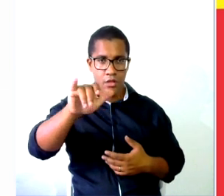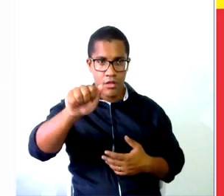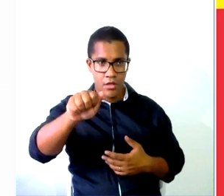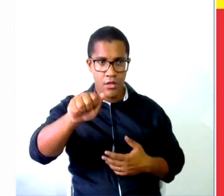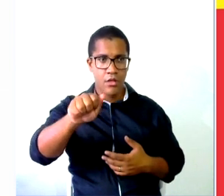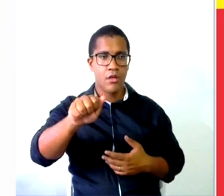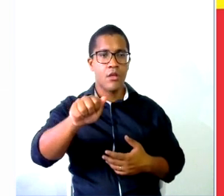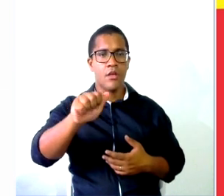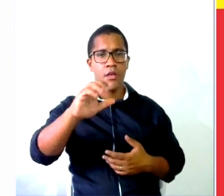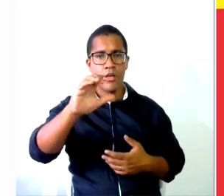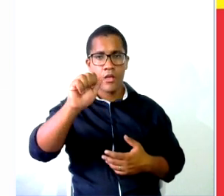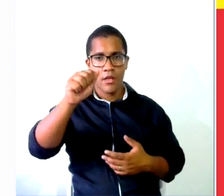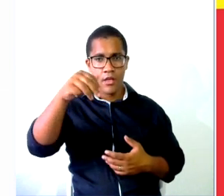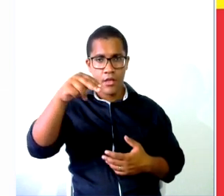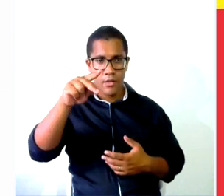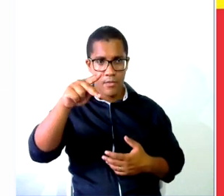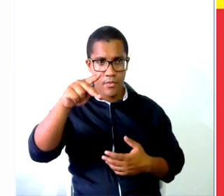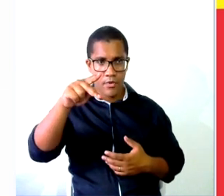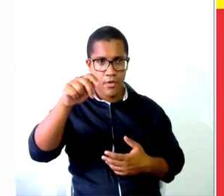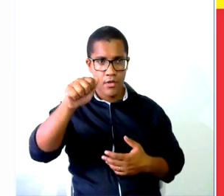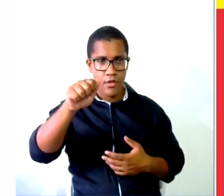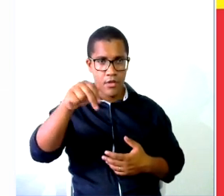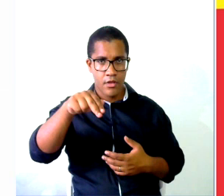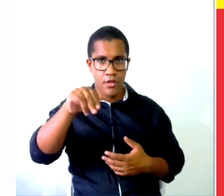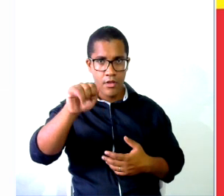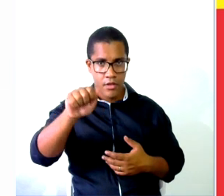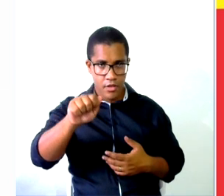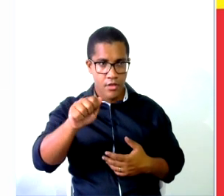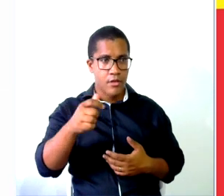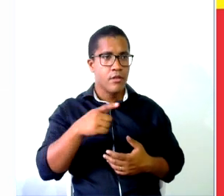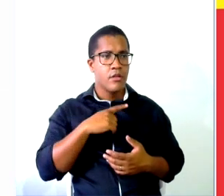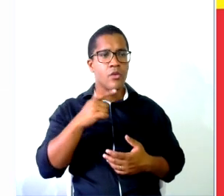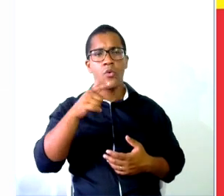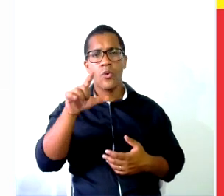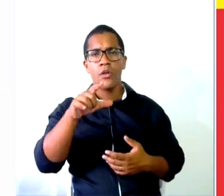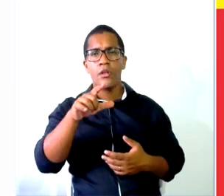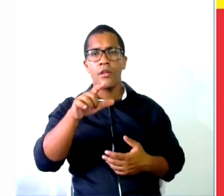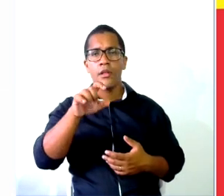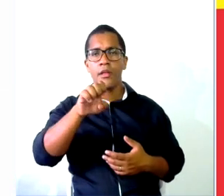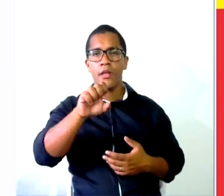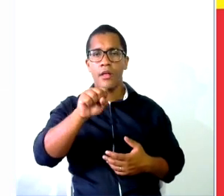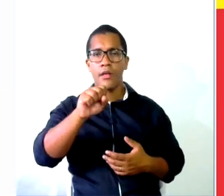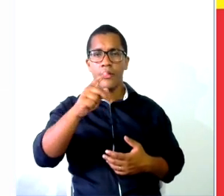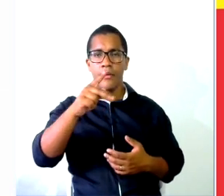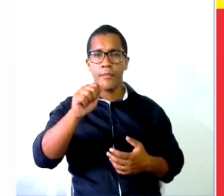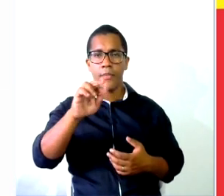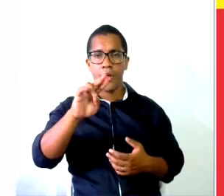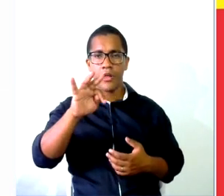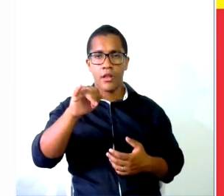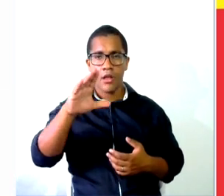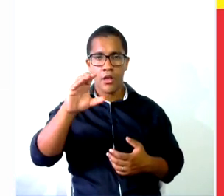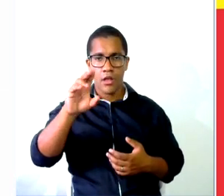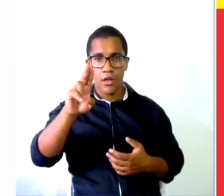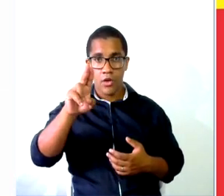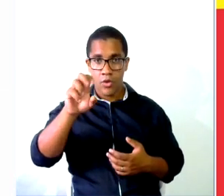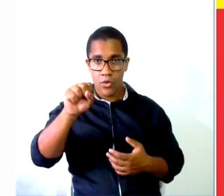A revolta mais célebre foi a do gladiador, Espartaco, hein? Em